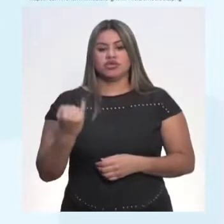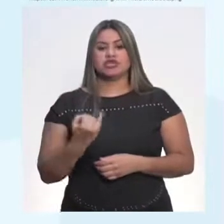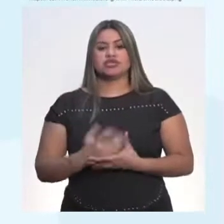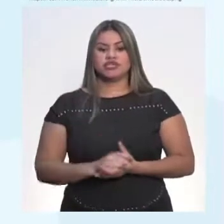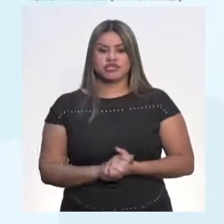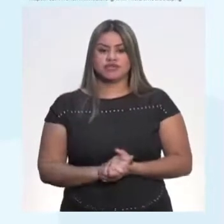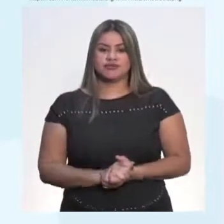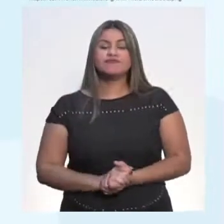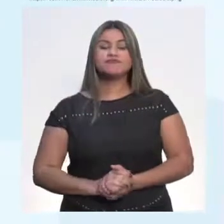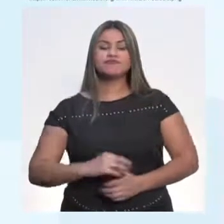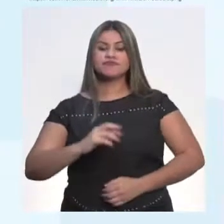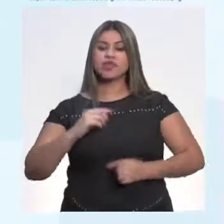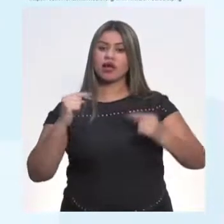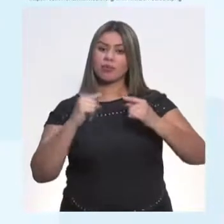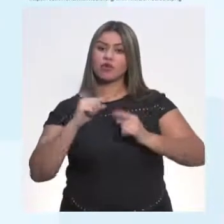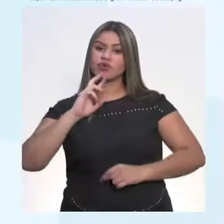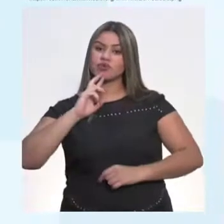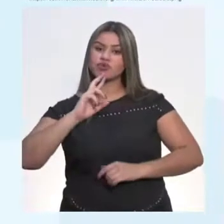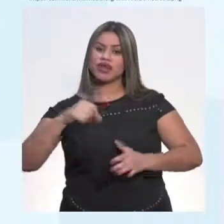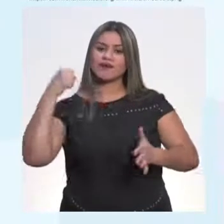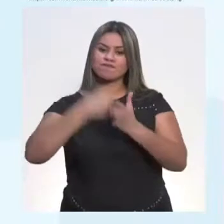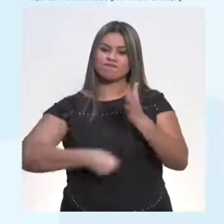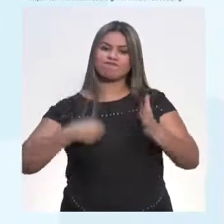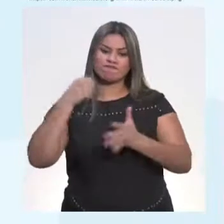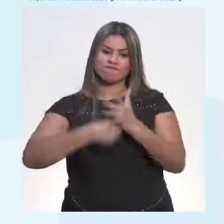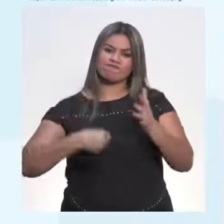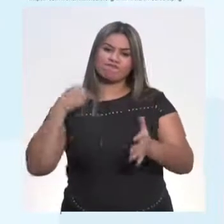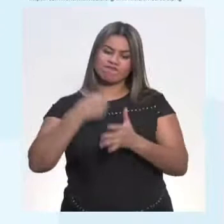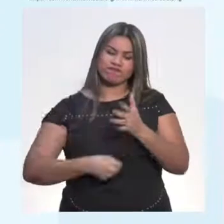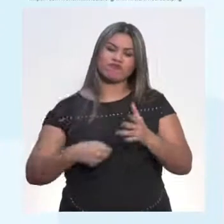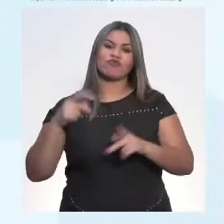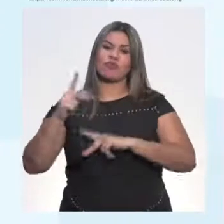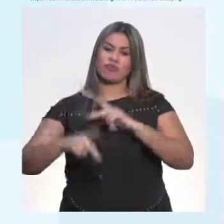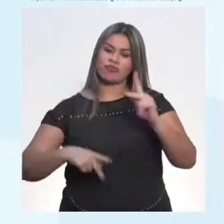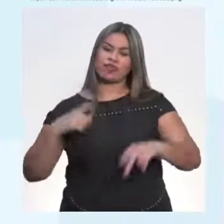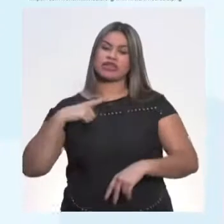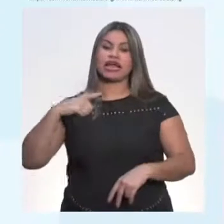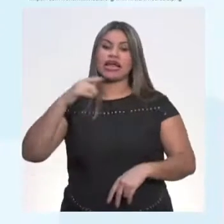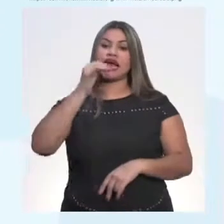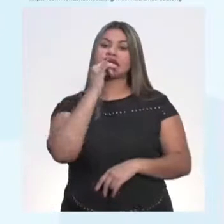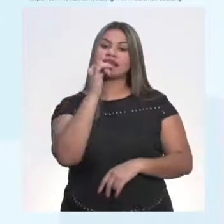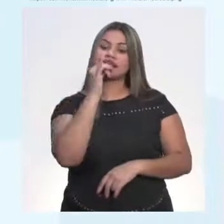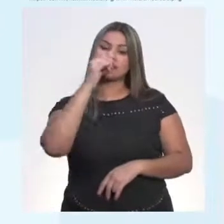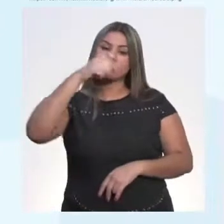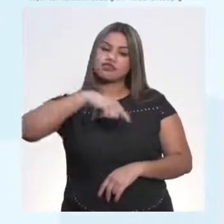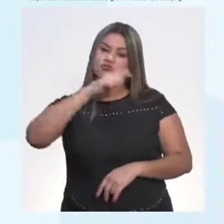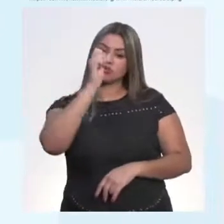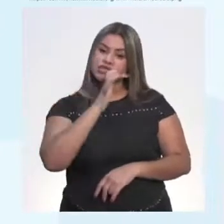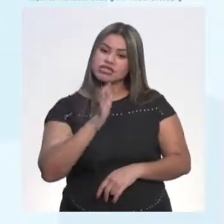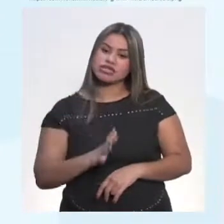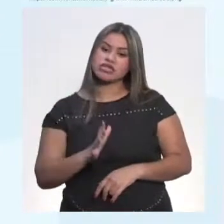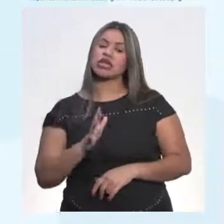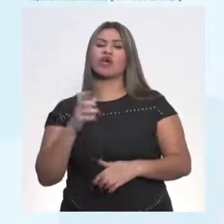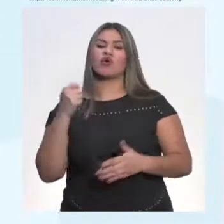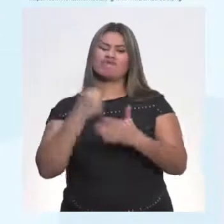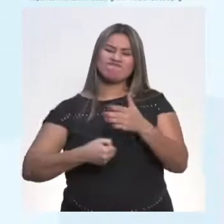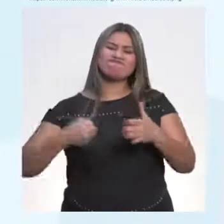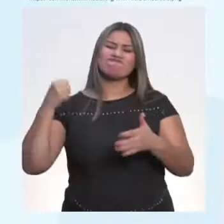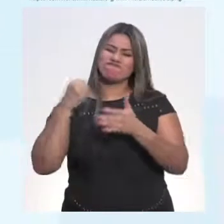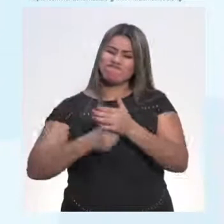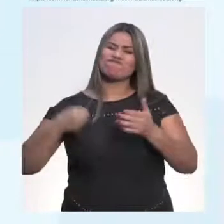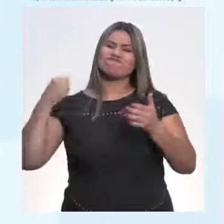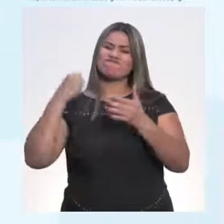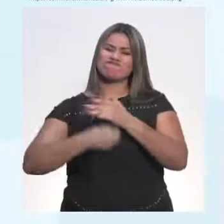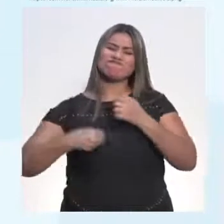o um conjunto de lutas populares aí por exemplo no Brasil depois de muitas reivindicações